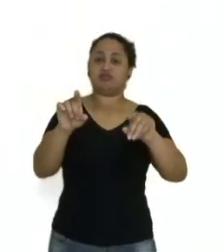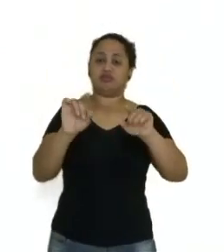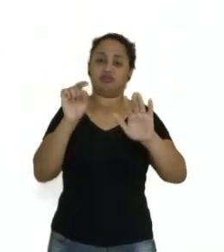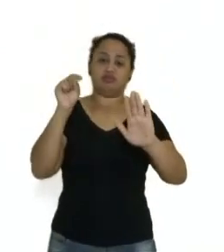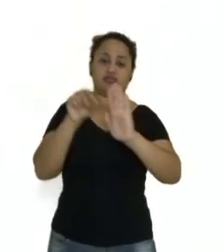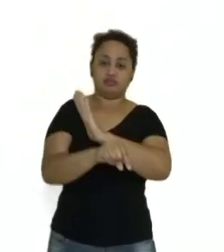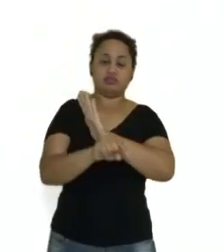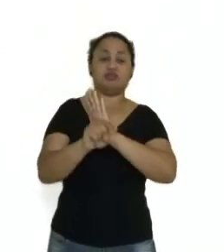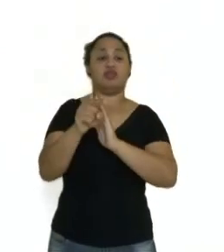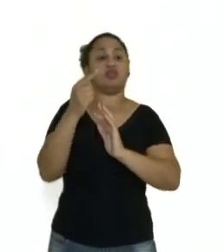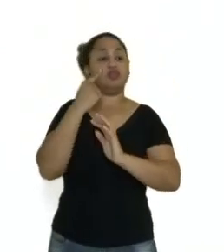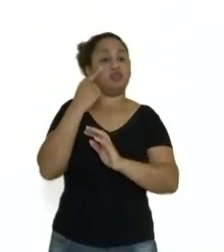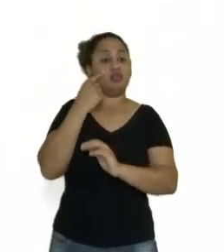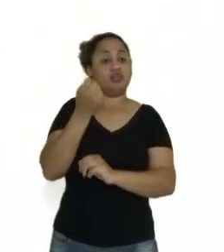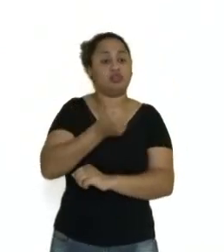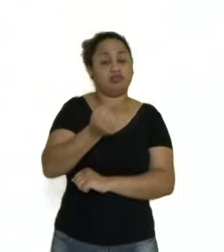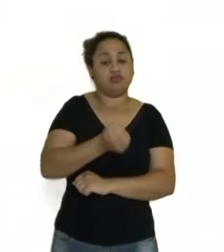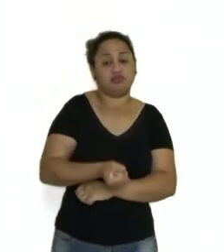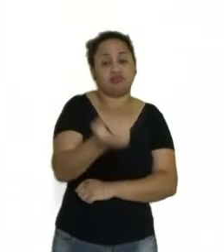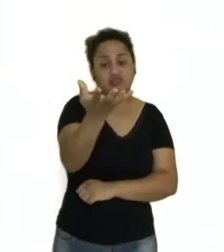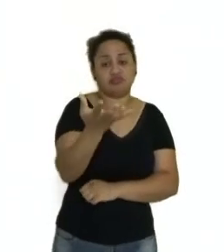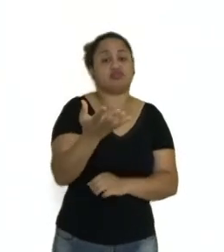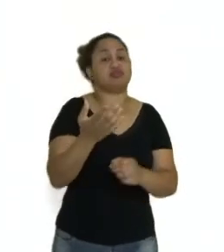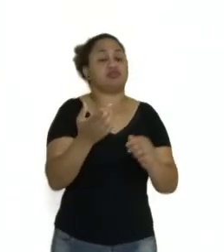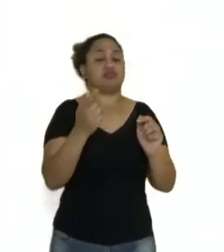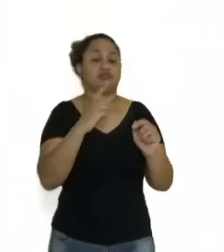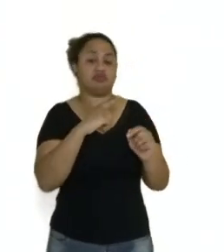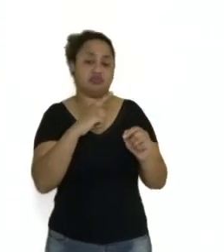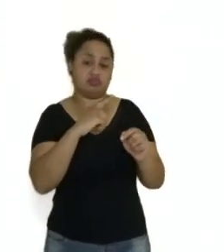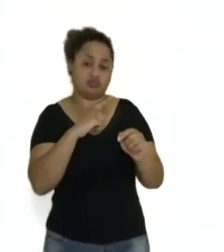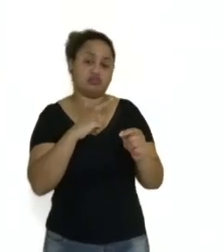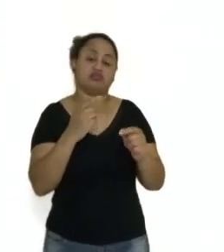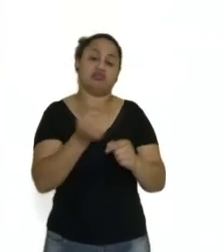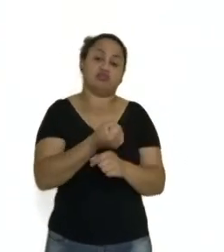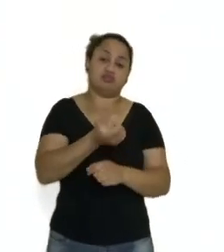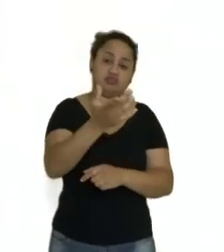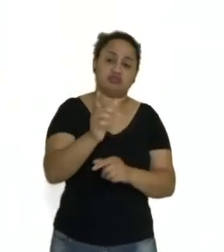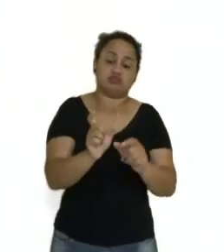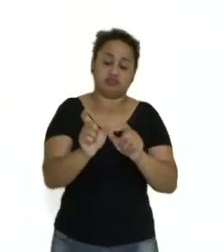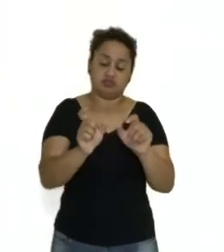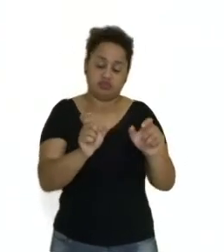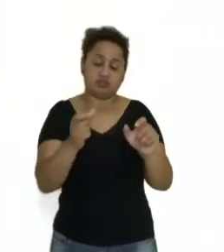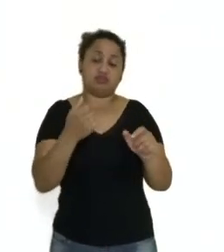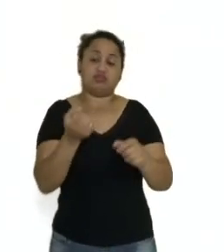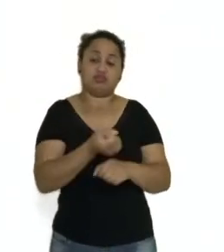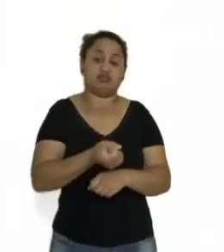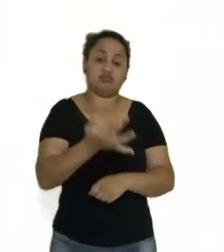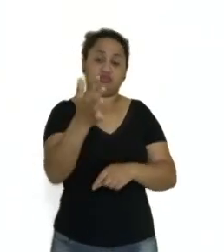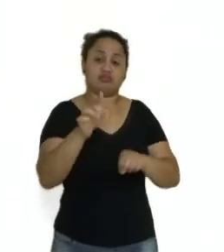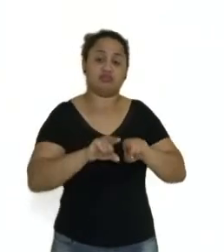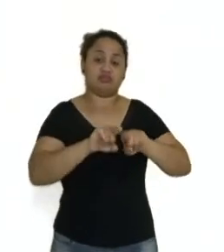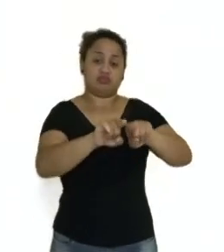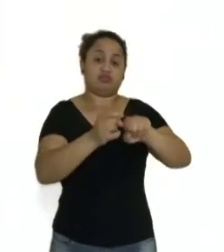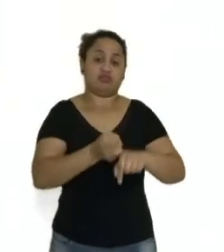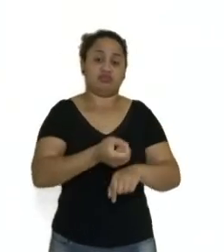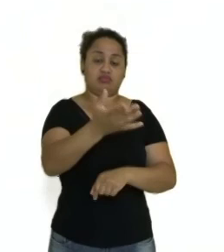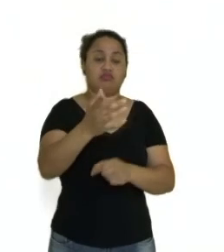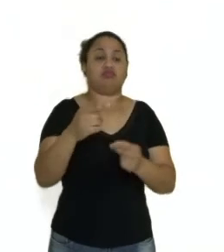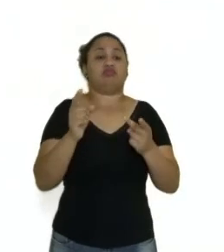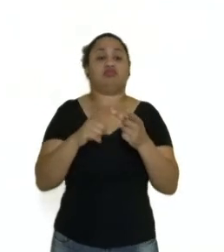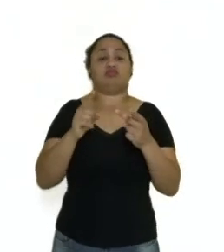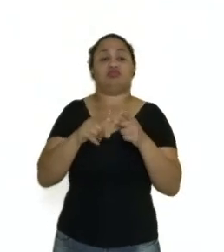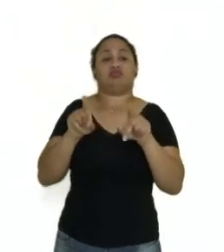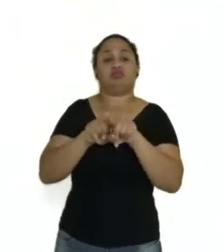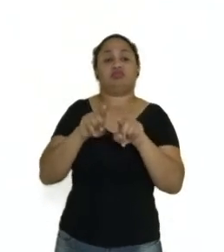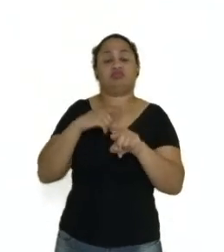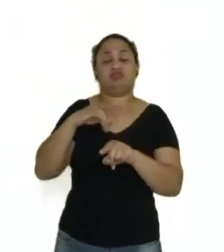vimos como o lançamento de um dado não viciado, que foram dois dados lançados simultaneamente. Temos também situações,